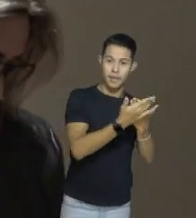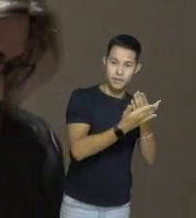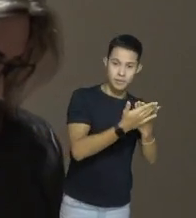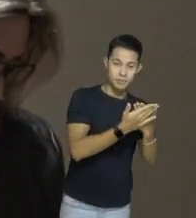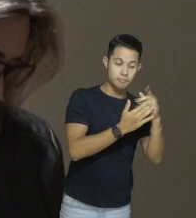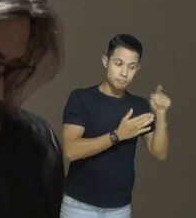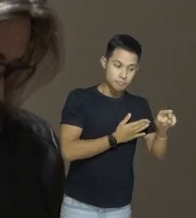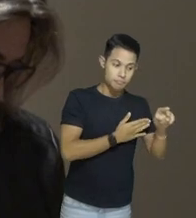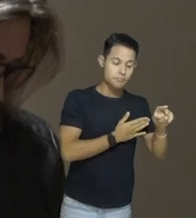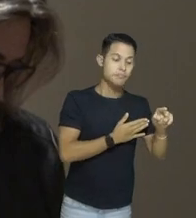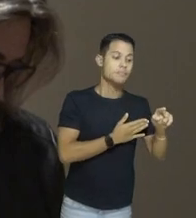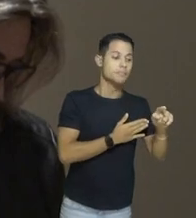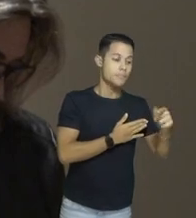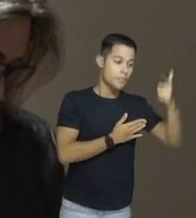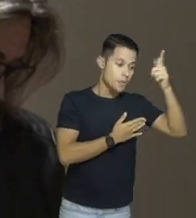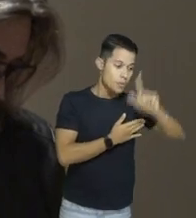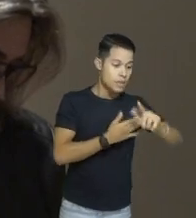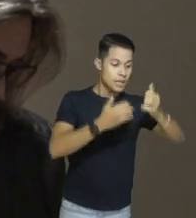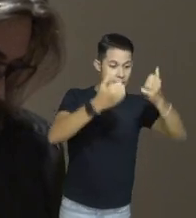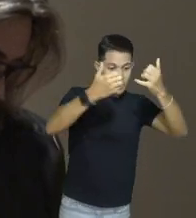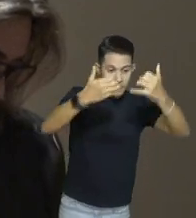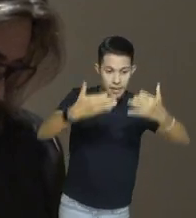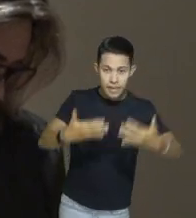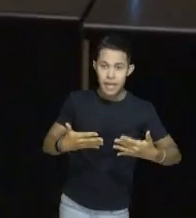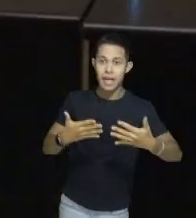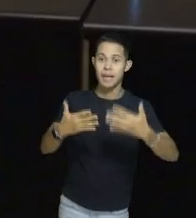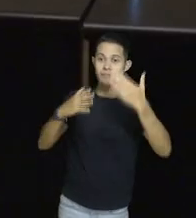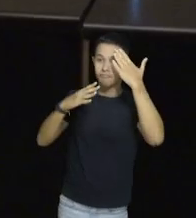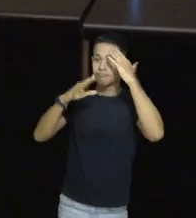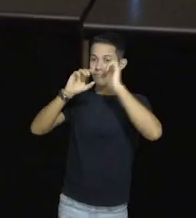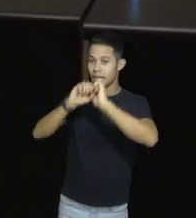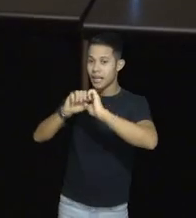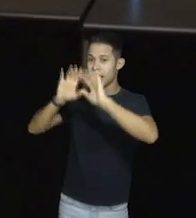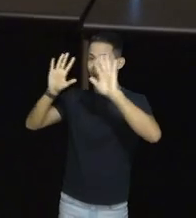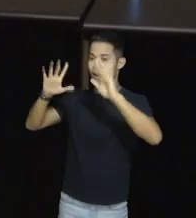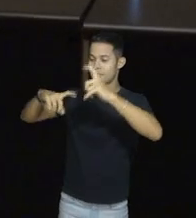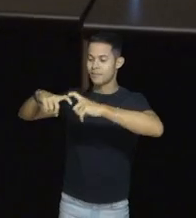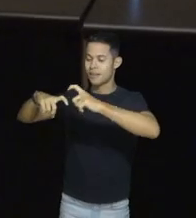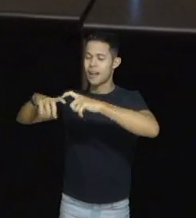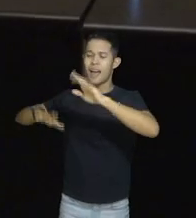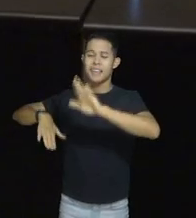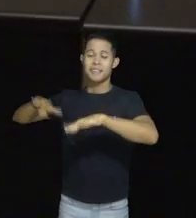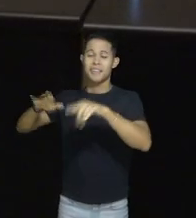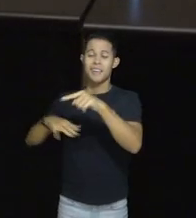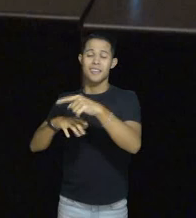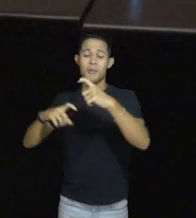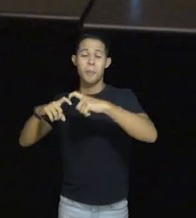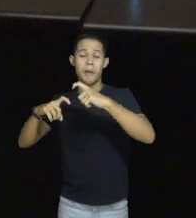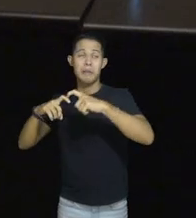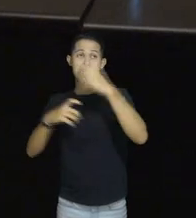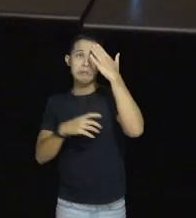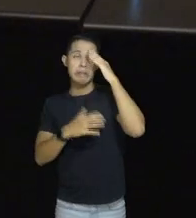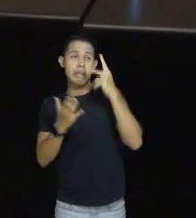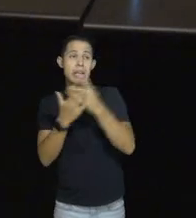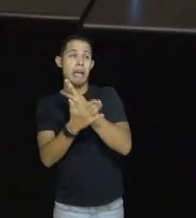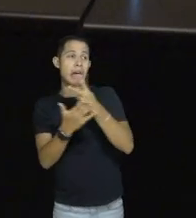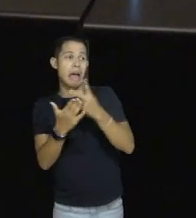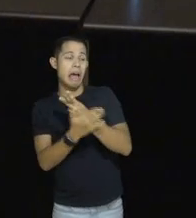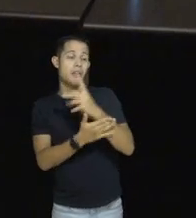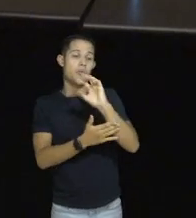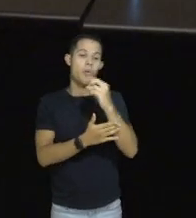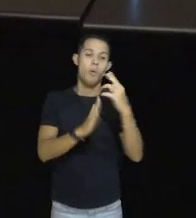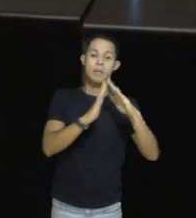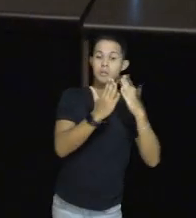que passe isso claramente para o profissional que vai atender, para não ficar a impressão de que a escola está tentando se desfazer de uma criança, né,